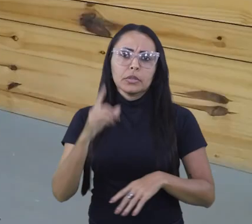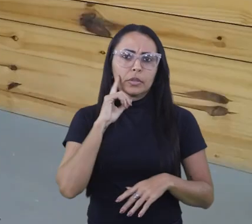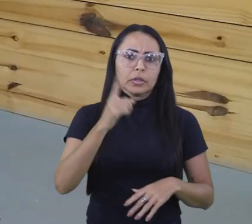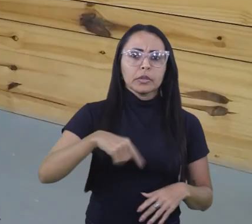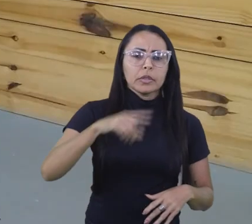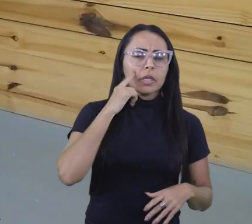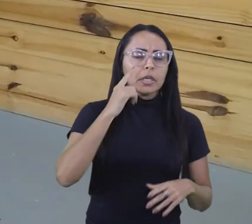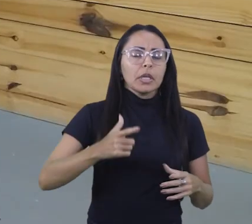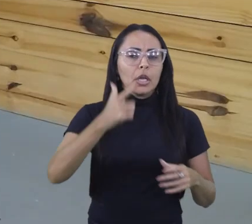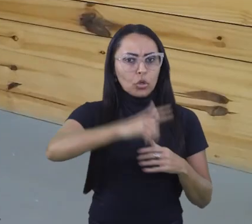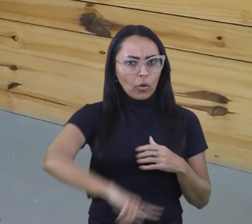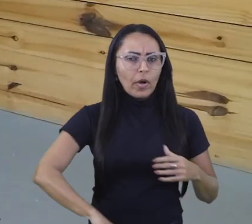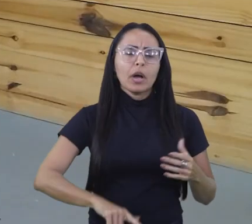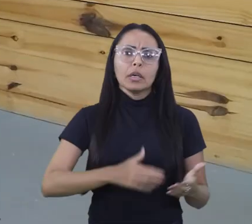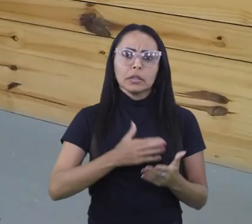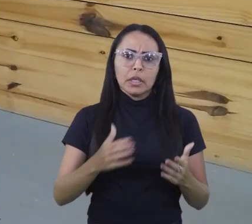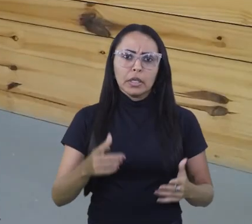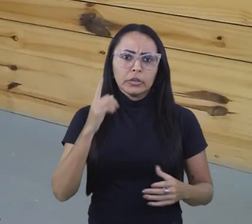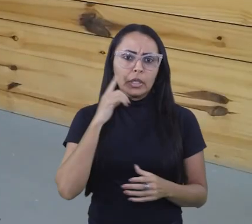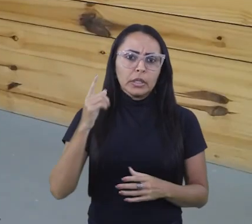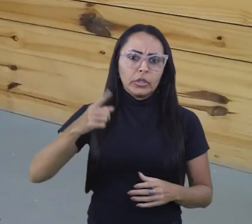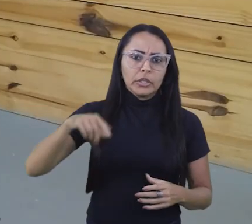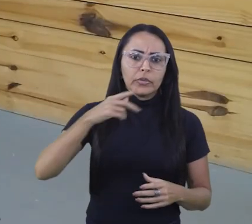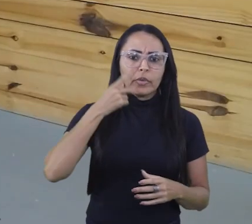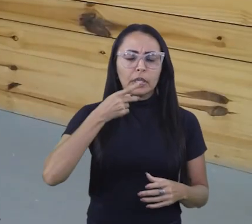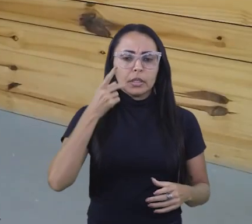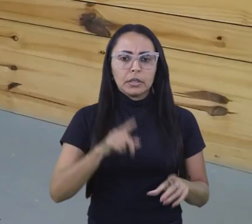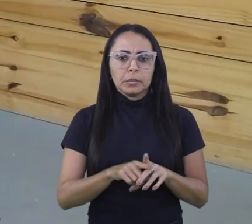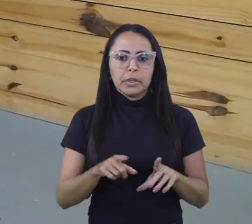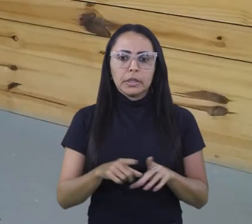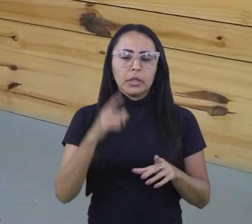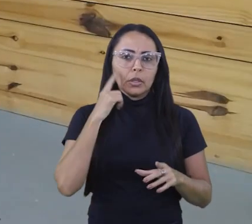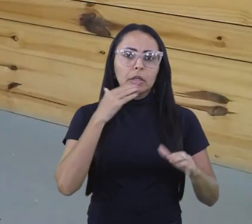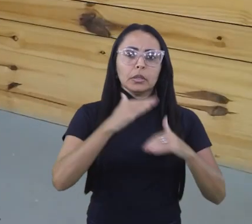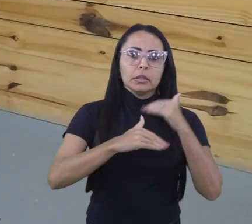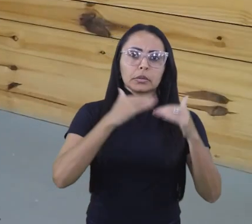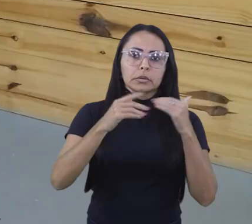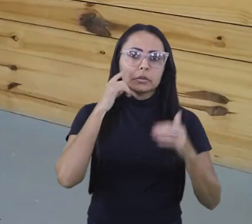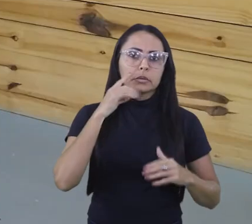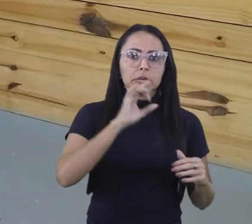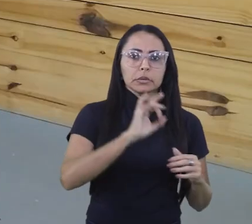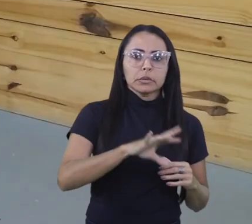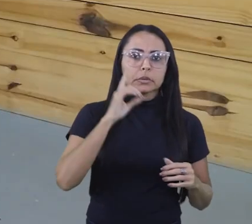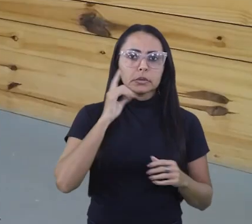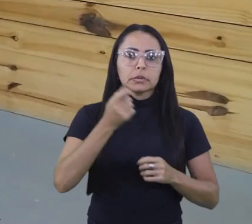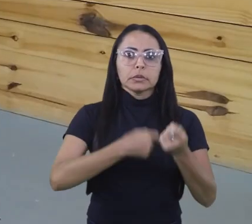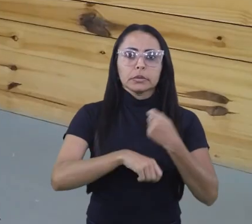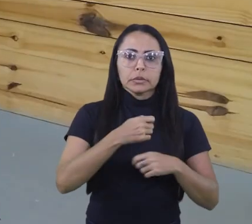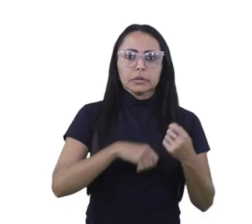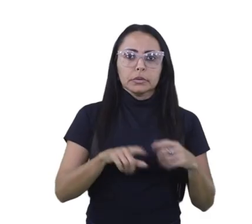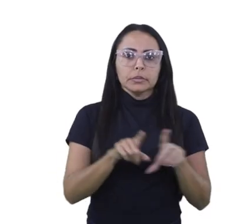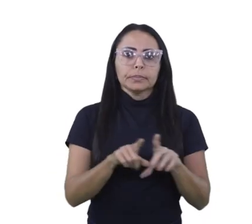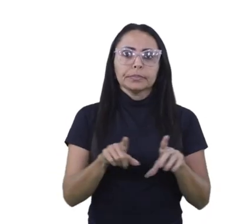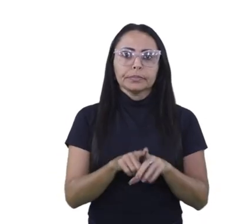ser renovada. E isso a gente cita e ilustra lá no e-book, eu trouxe aqui para você só por mera ilustração também, que